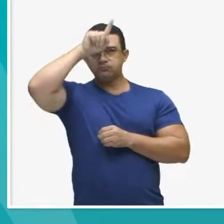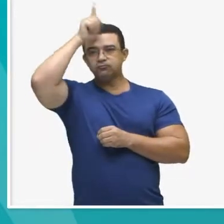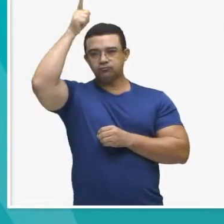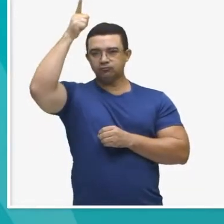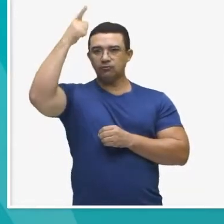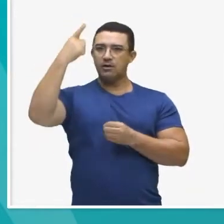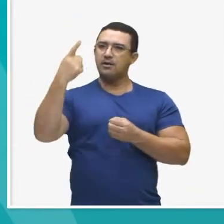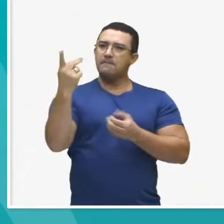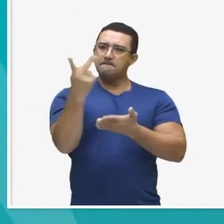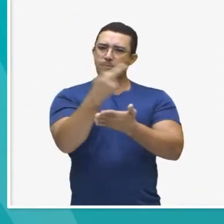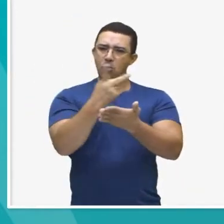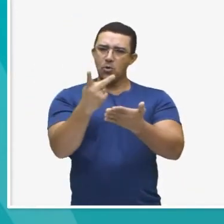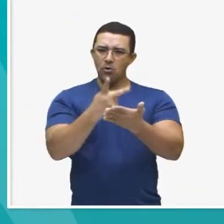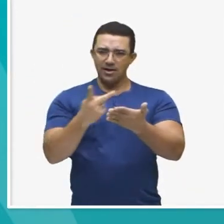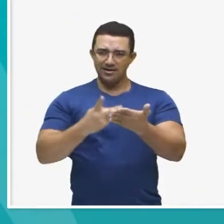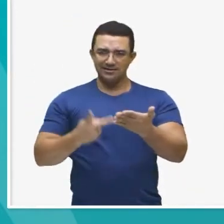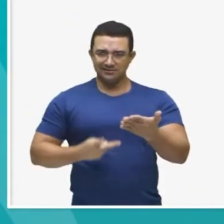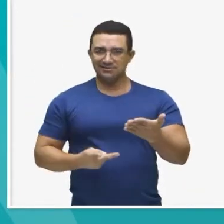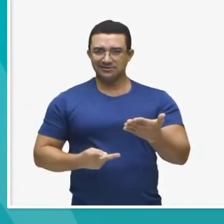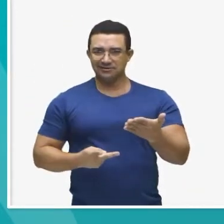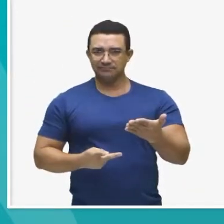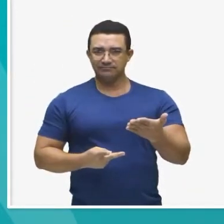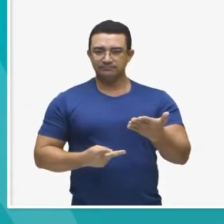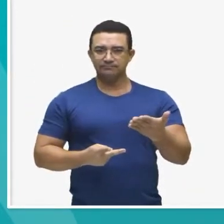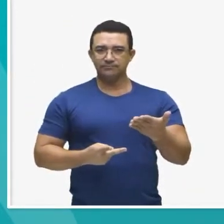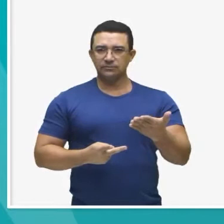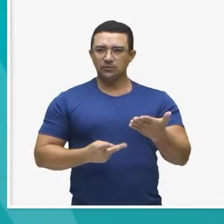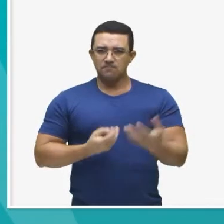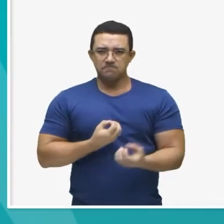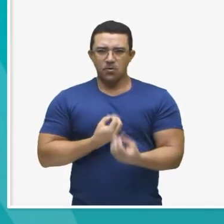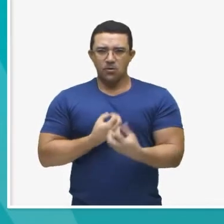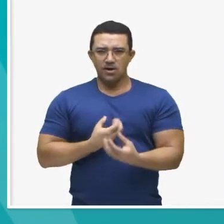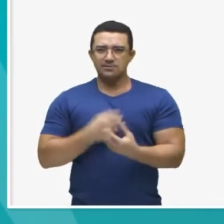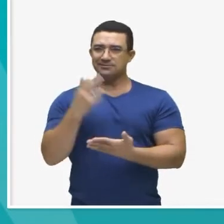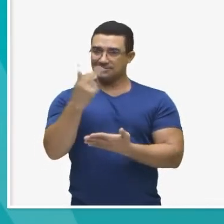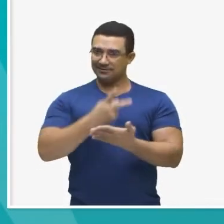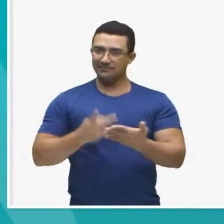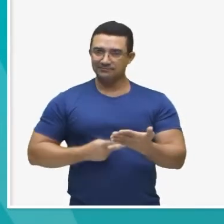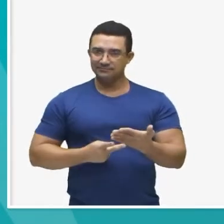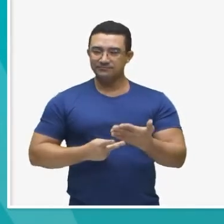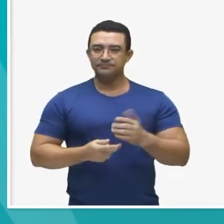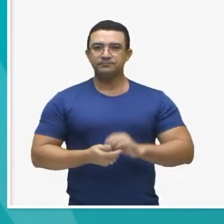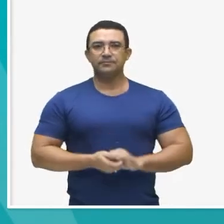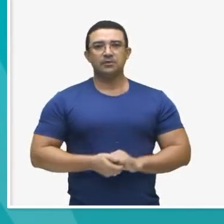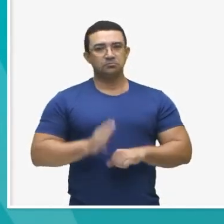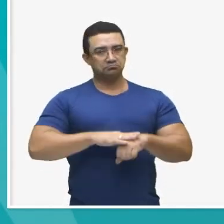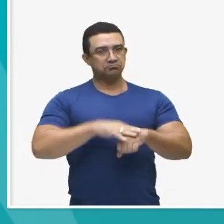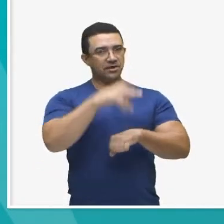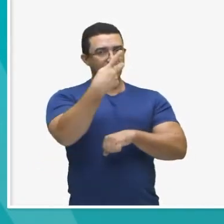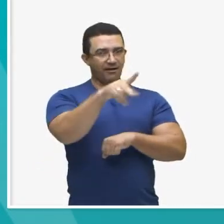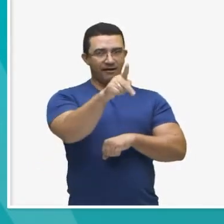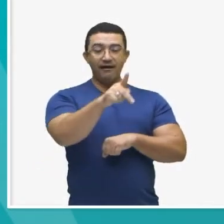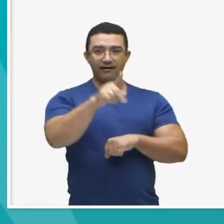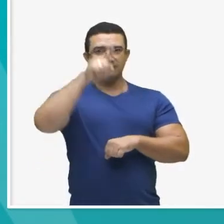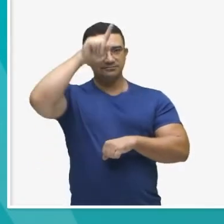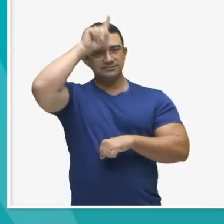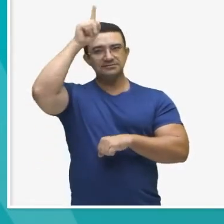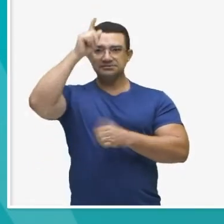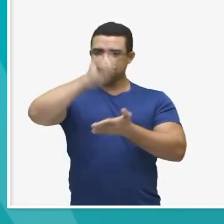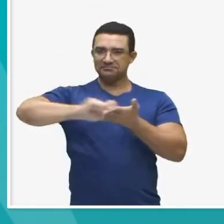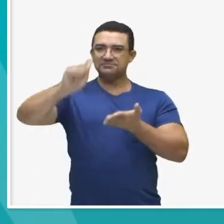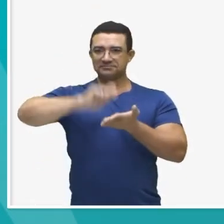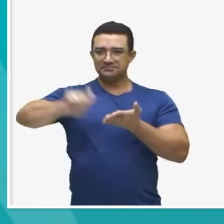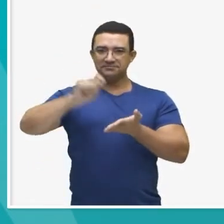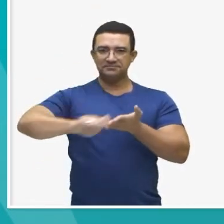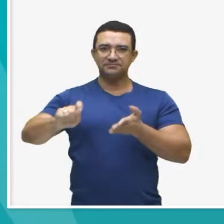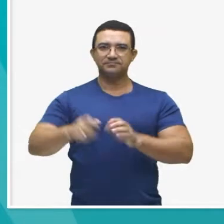está relacionado a uma grande inspiração, em que em dado momento acontece, você fica inspirado e escreve. Não.